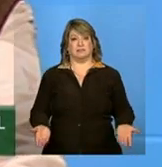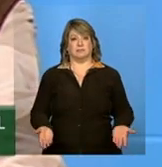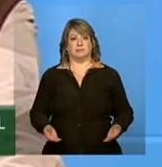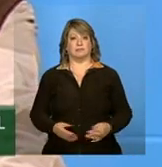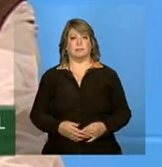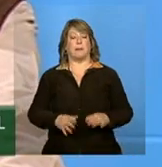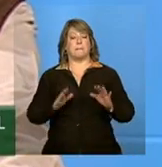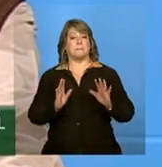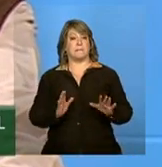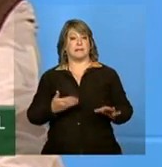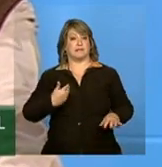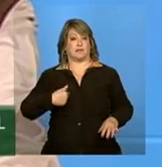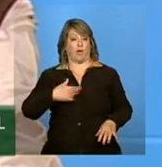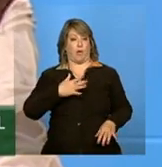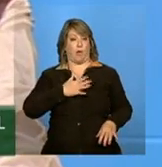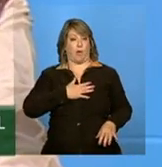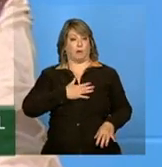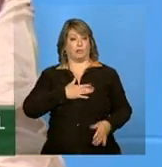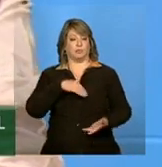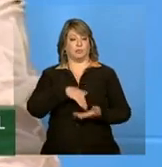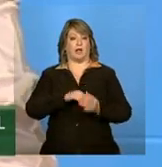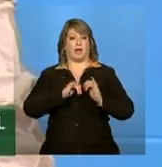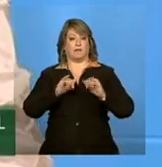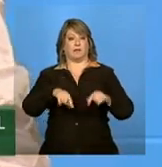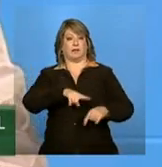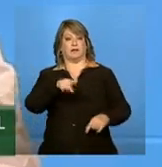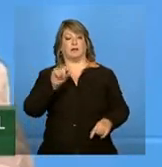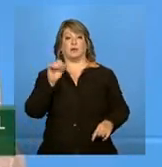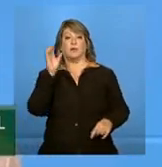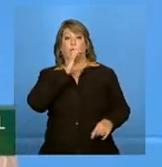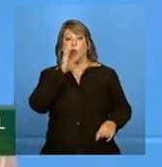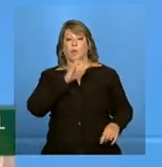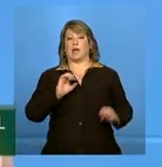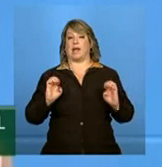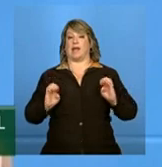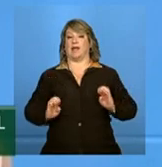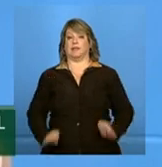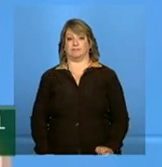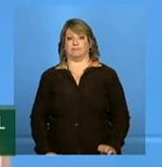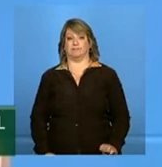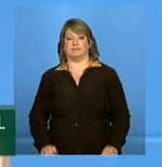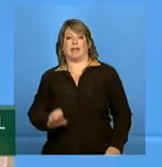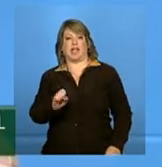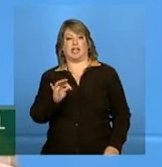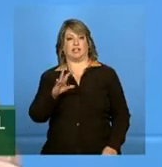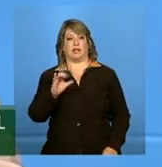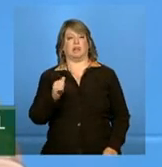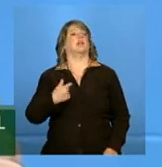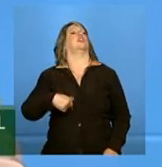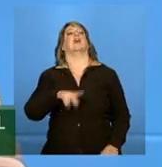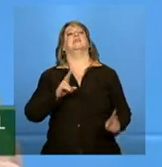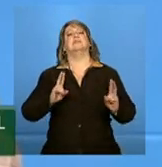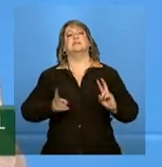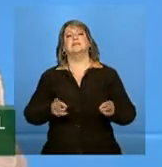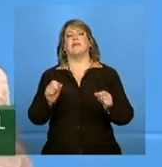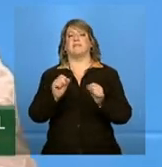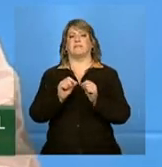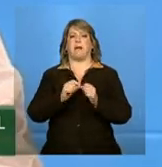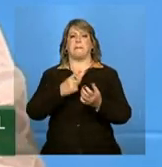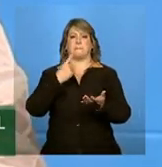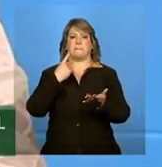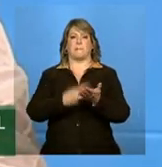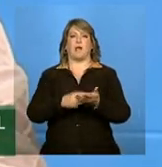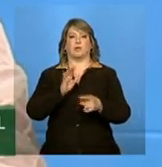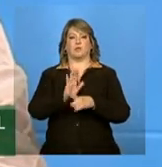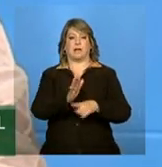tratar com os senhores é a emergência da ética. Nós sempre fazemos promessas às nossas crianças. Nós